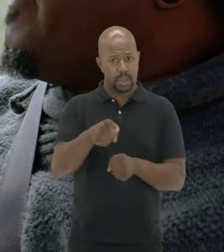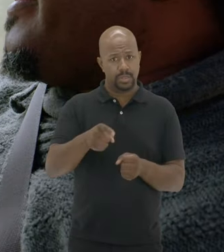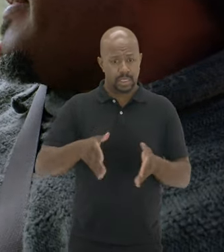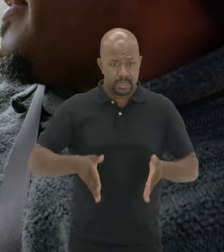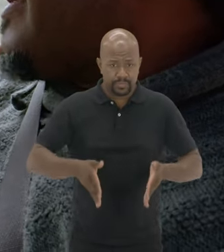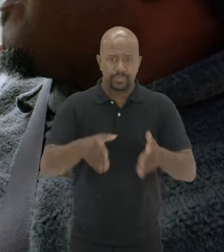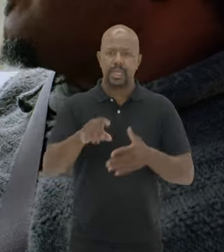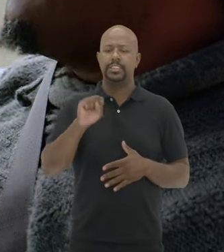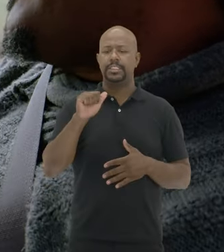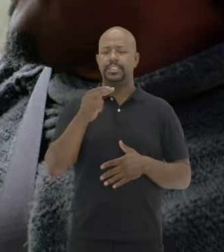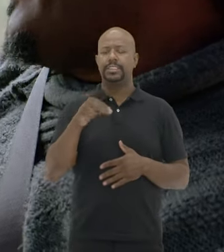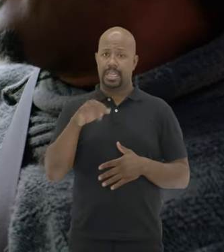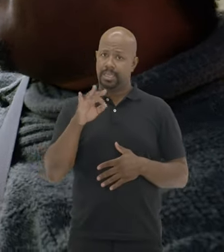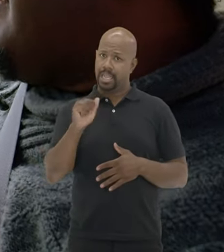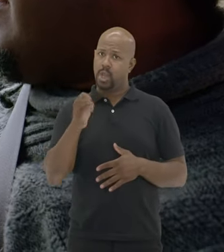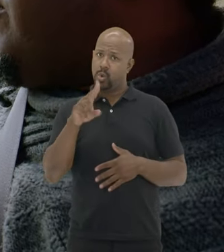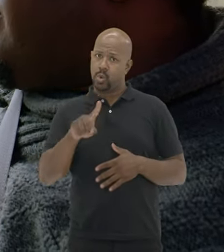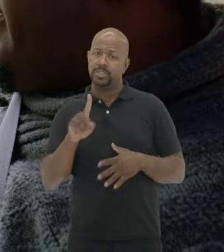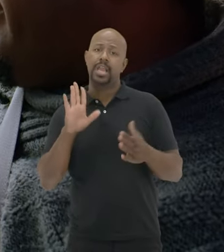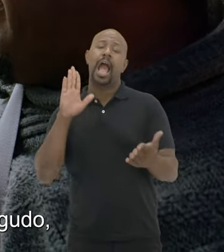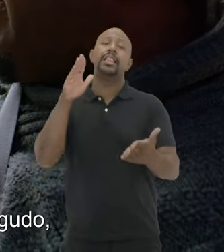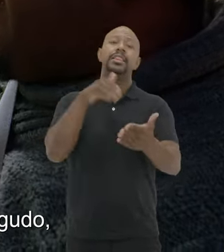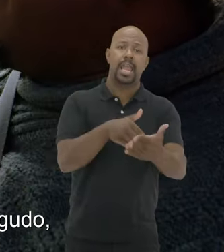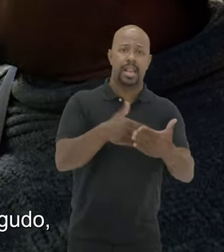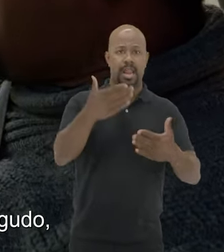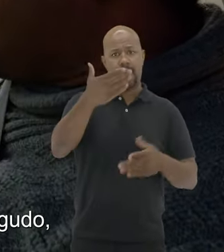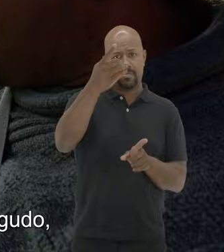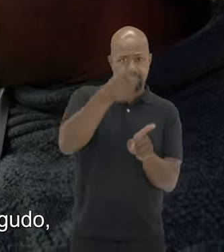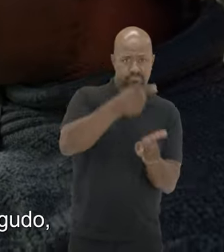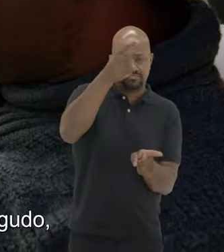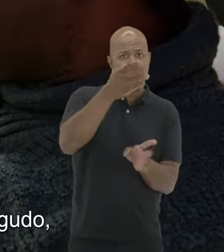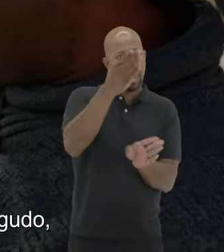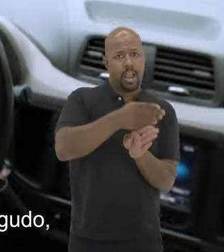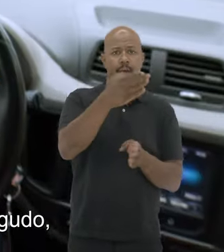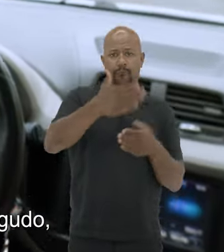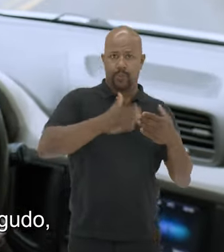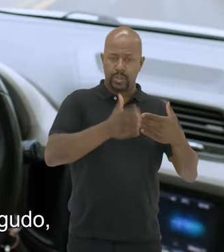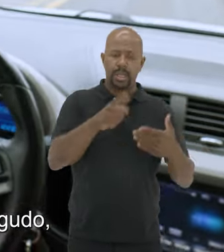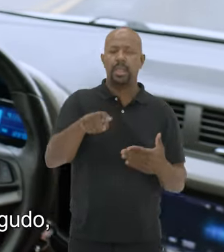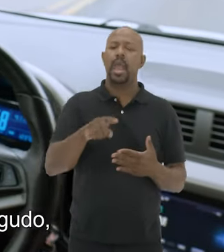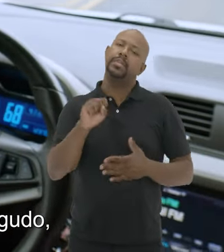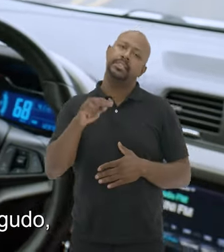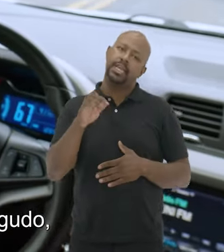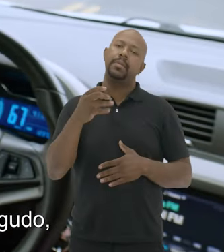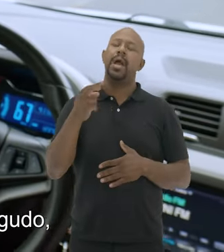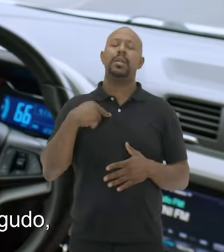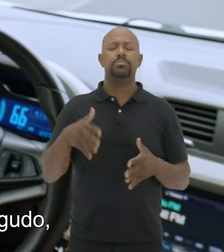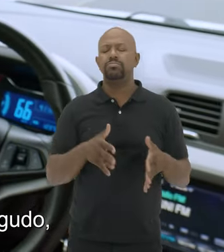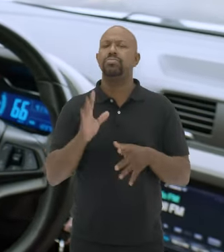que vem desde Santa Cruz e vai chegar lá na fronteira e eles entraram então nessa formação aqui que é a formação Santa Maria